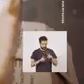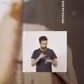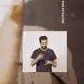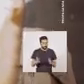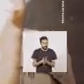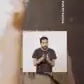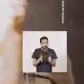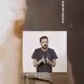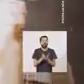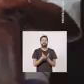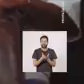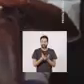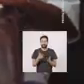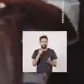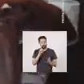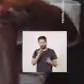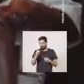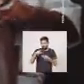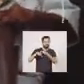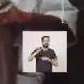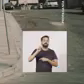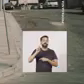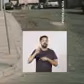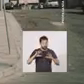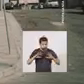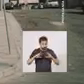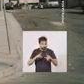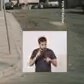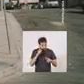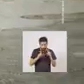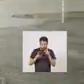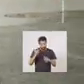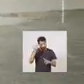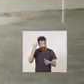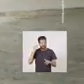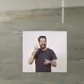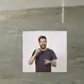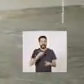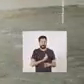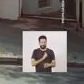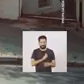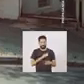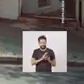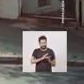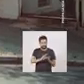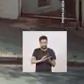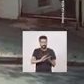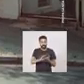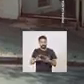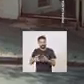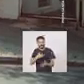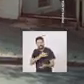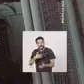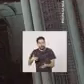povo pobre, ele se vira. Tudo que a gente conquistou foi pelo orçamento participativo. Centro de